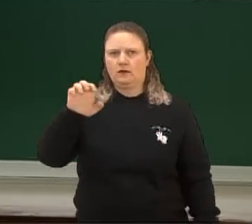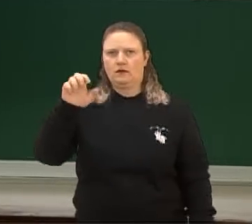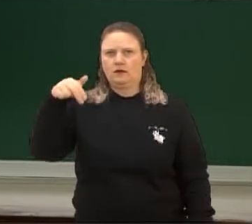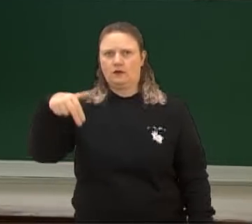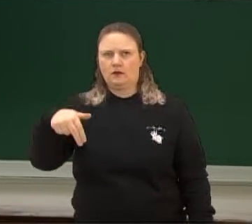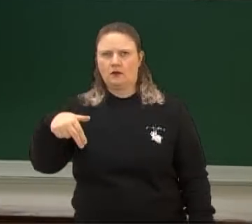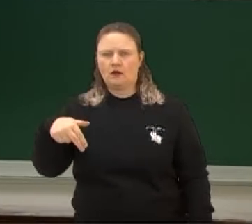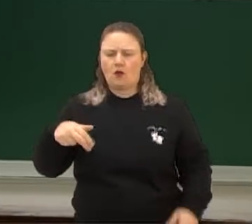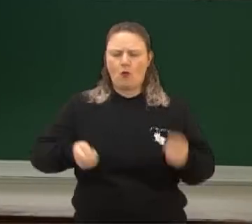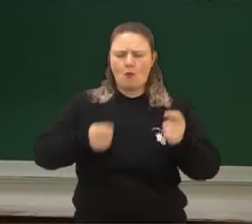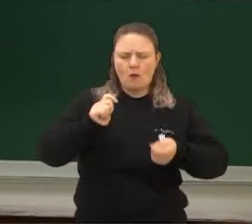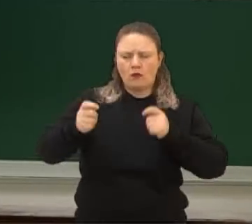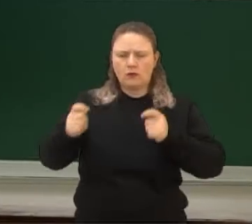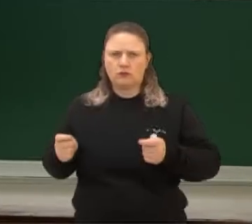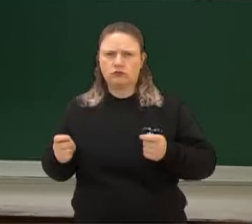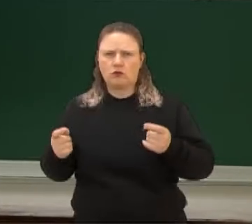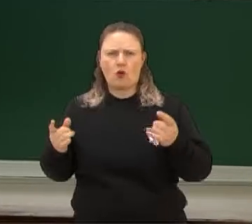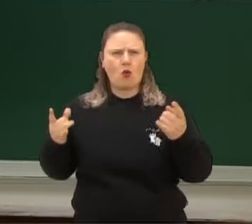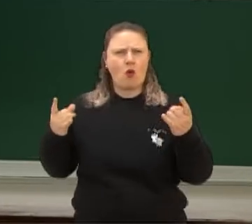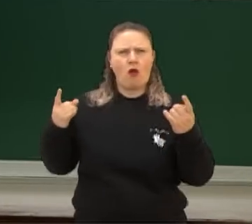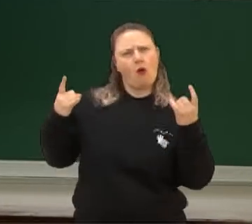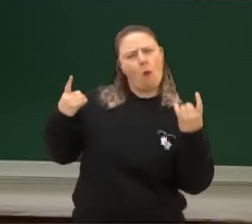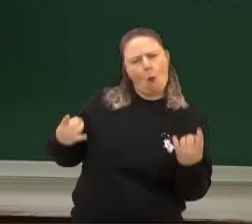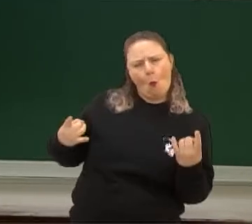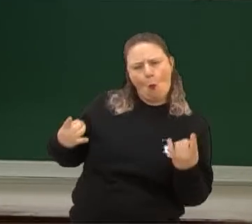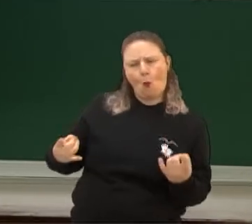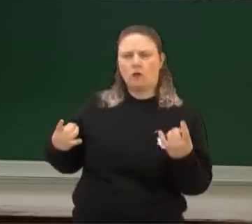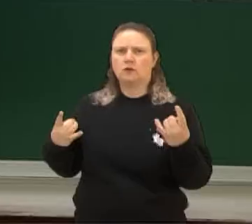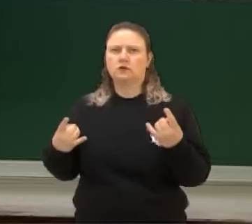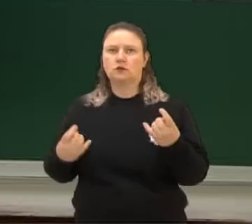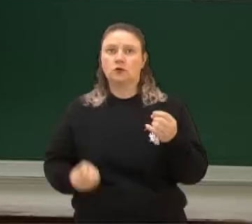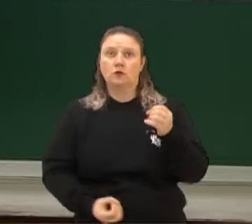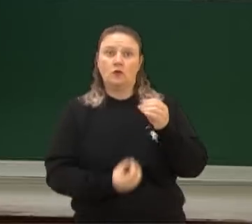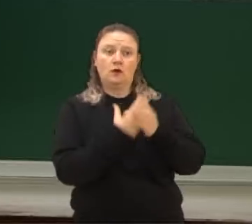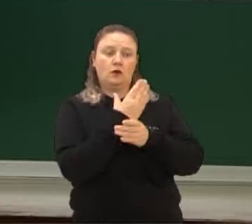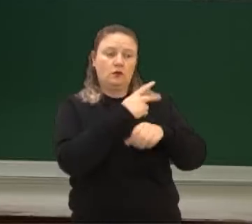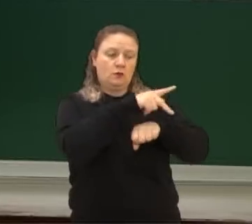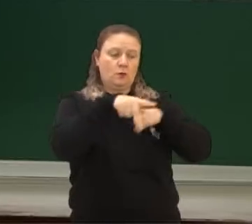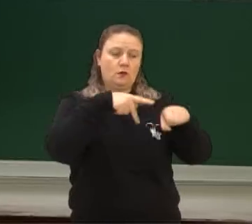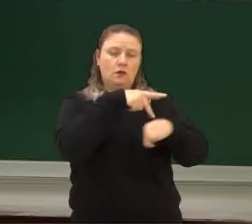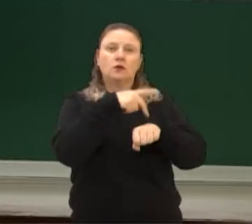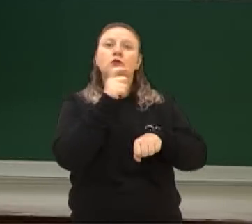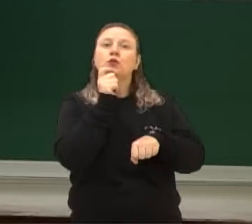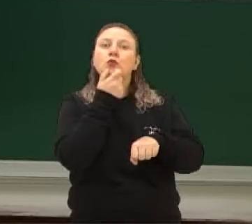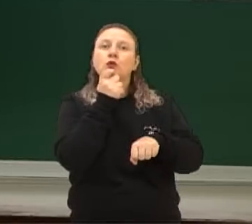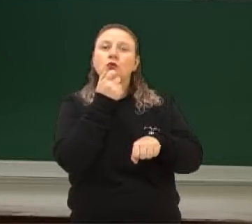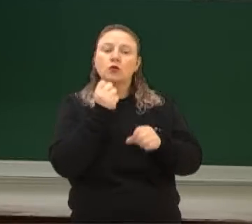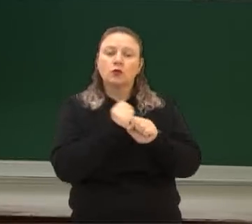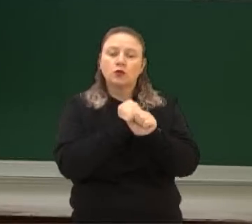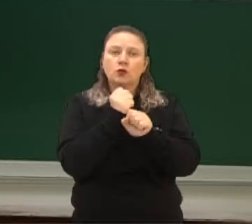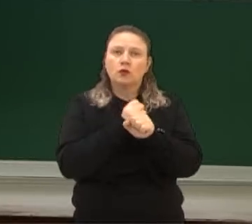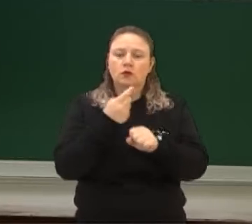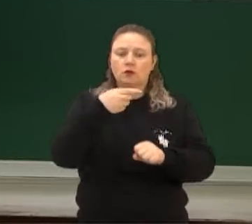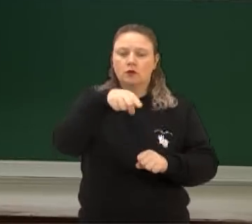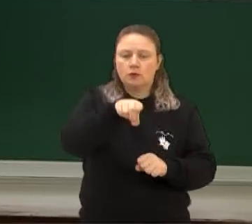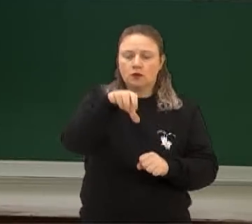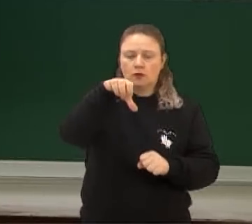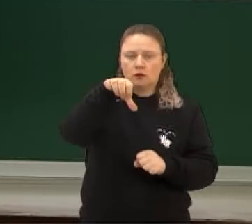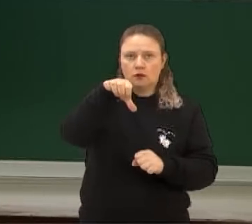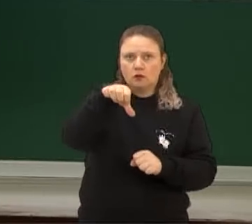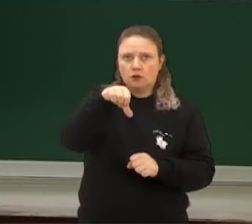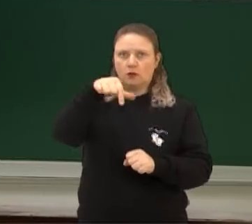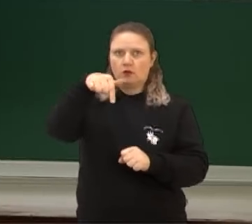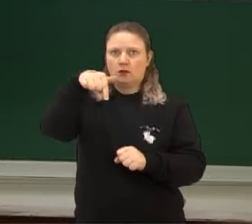rock britânica formada em Londres no ano de 1970 e é um dos